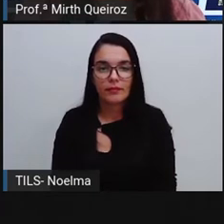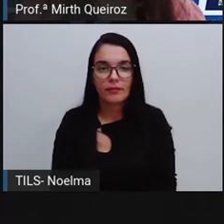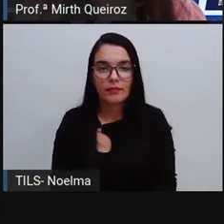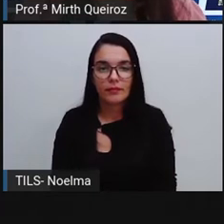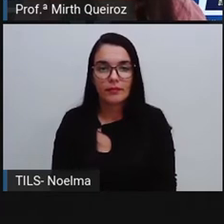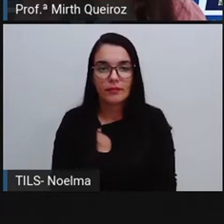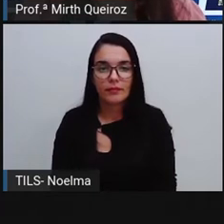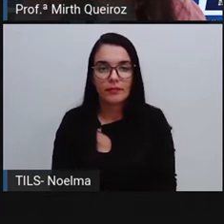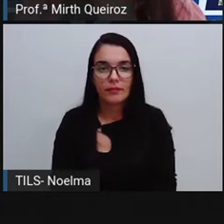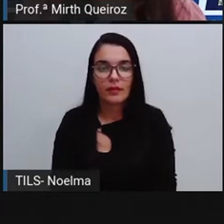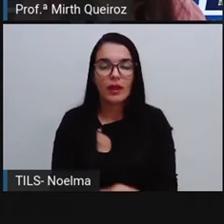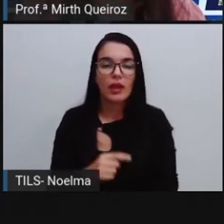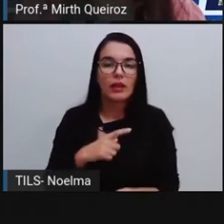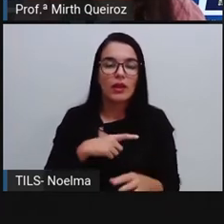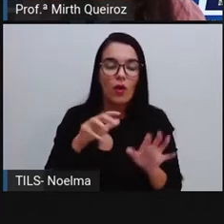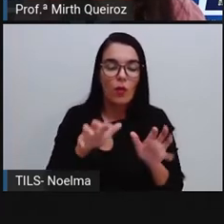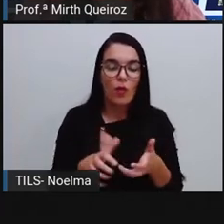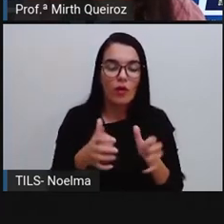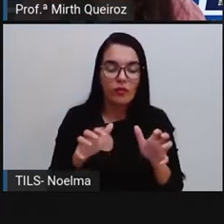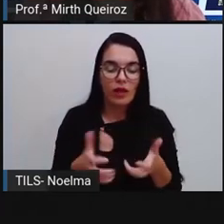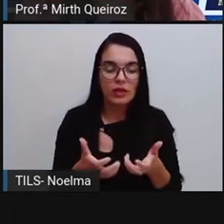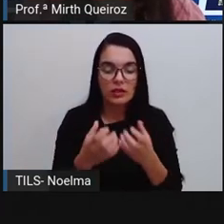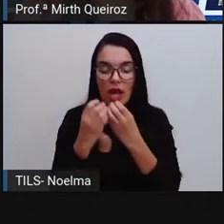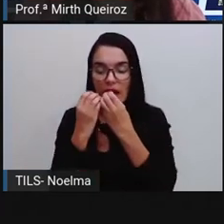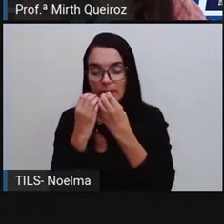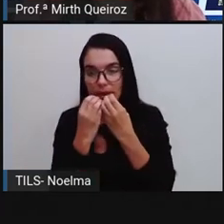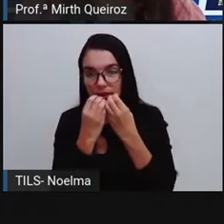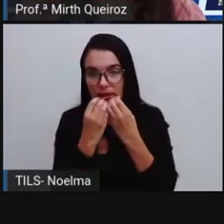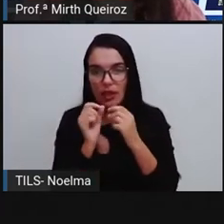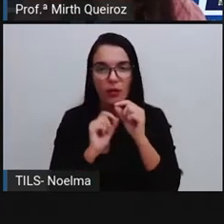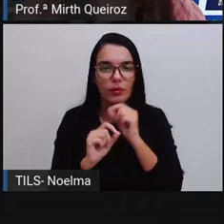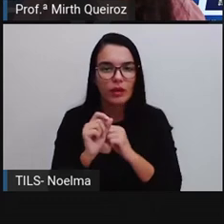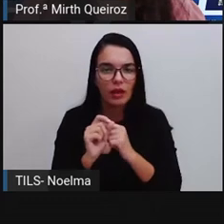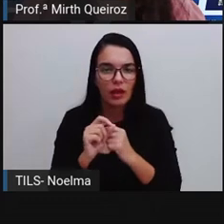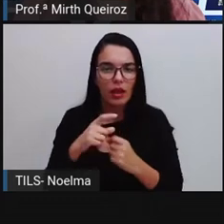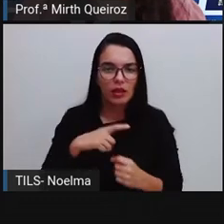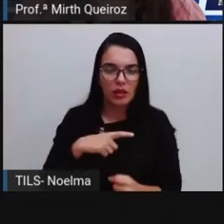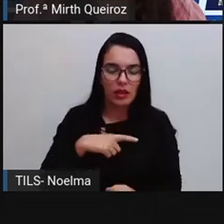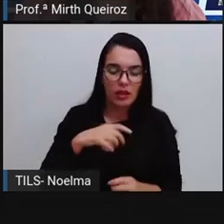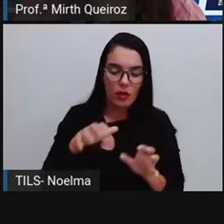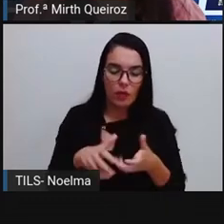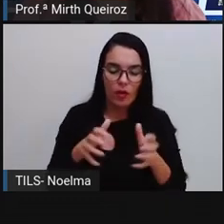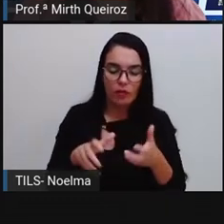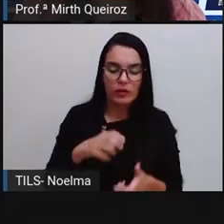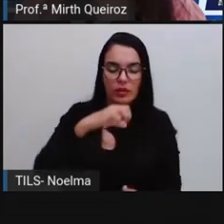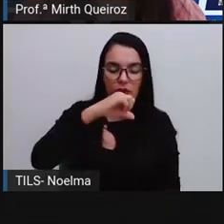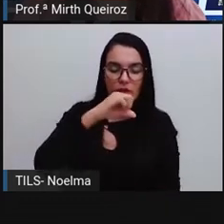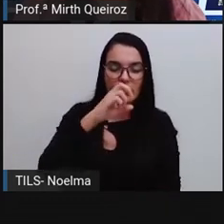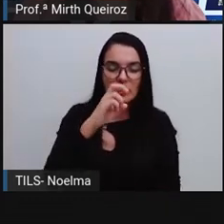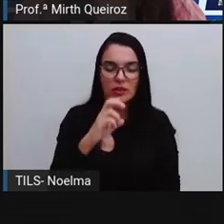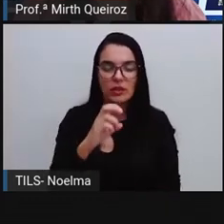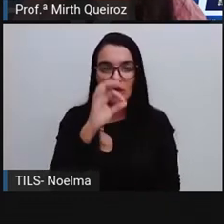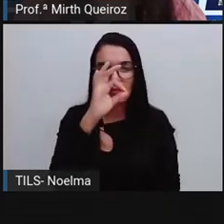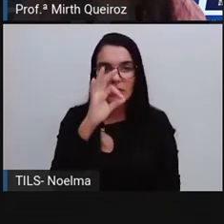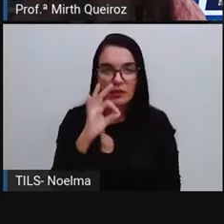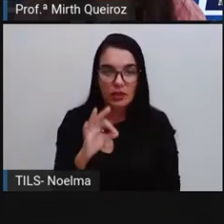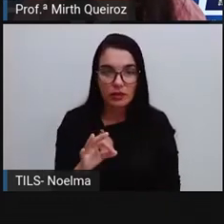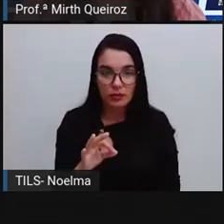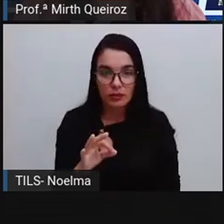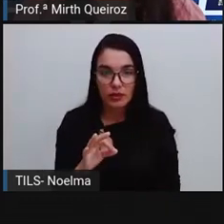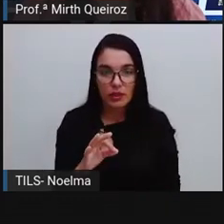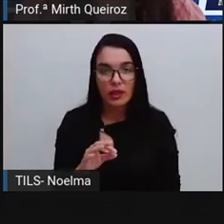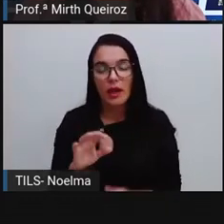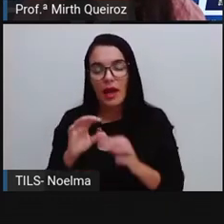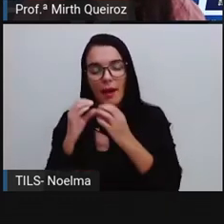subtração. Então, do alface à melancia, o alface tem 95%, a melancia tem 90%. A